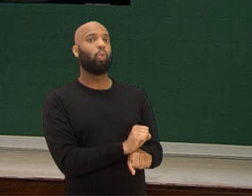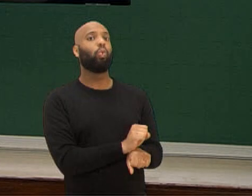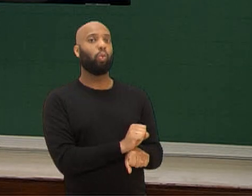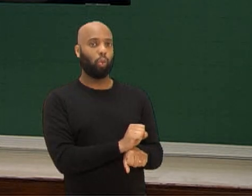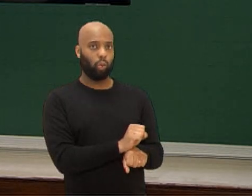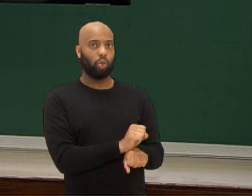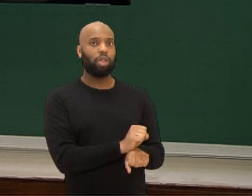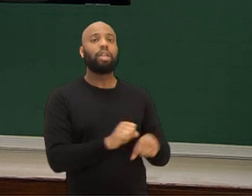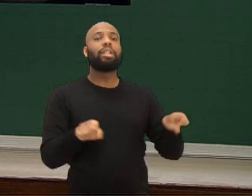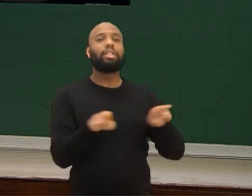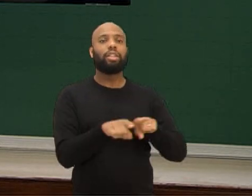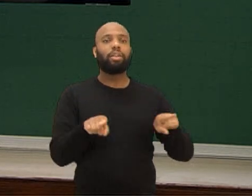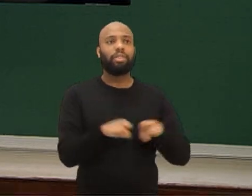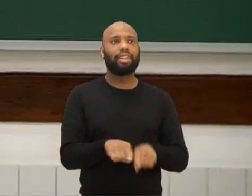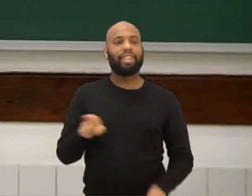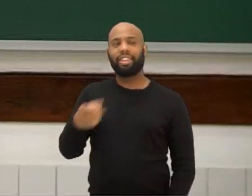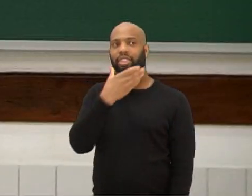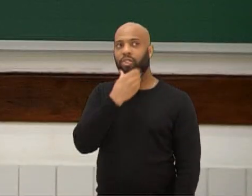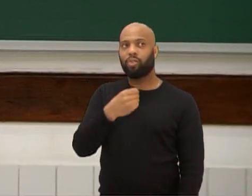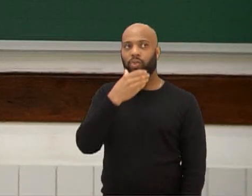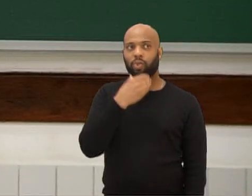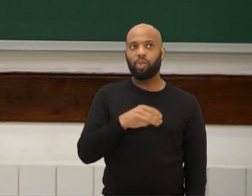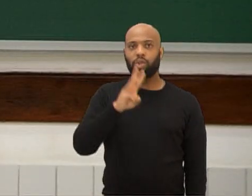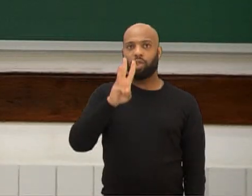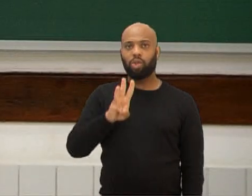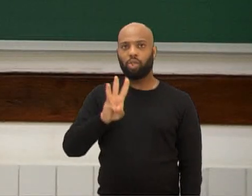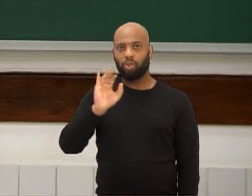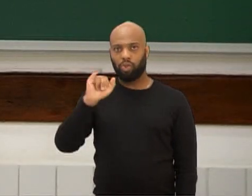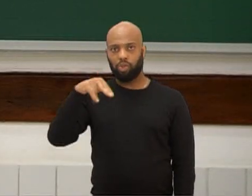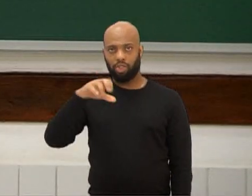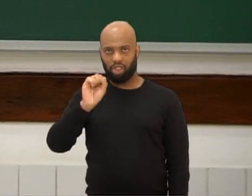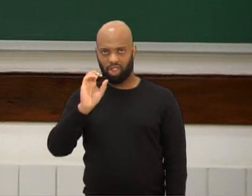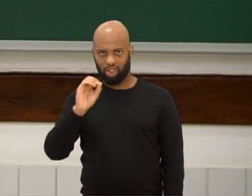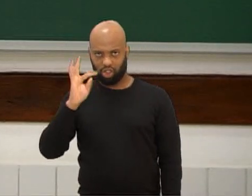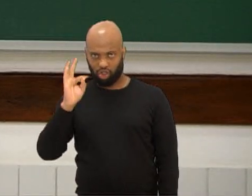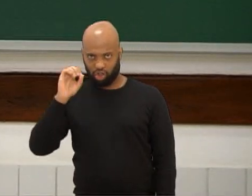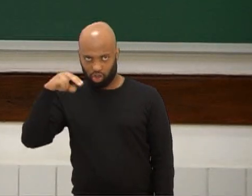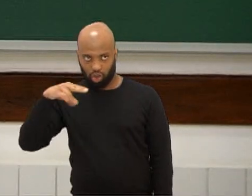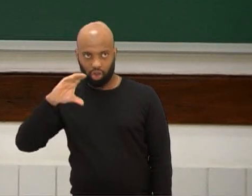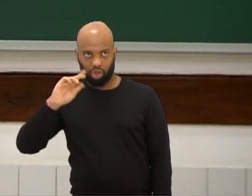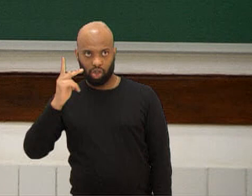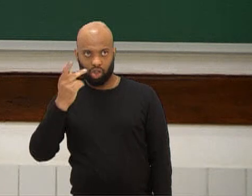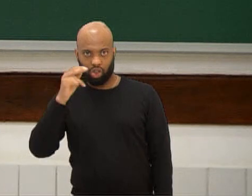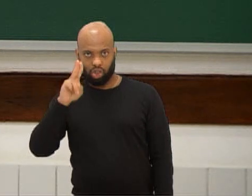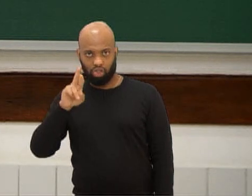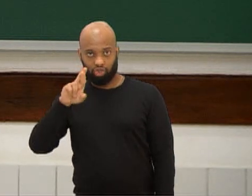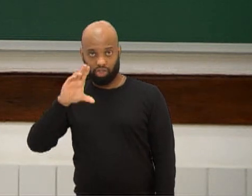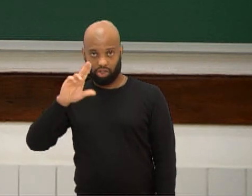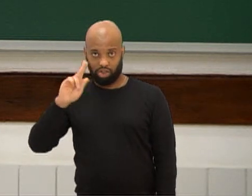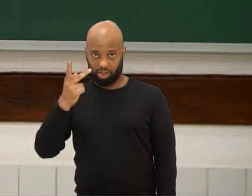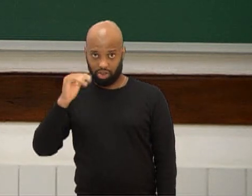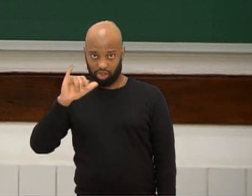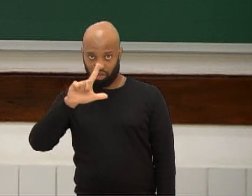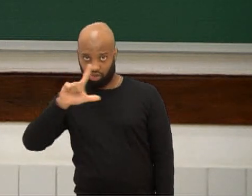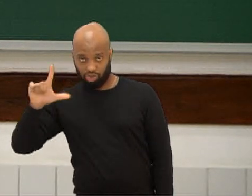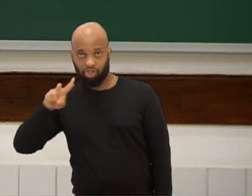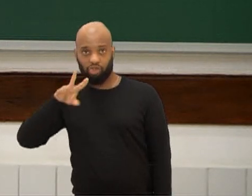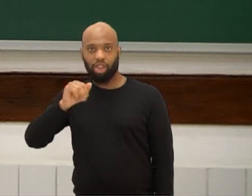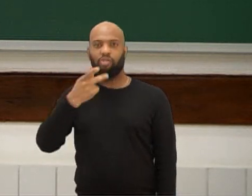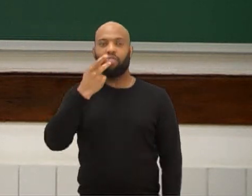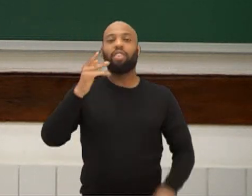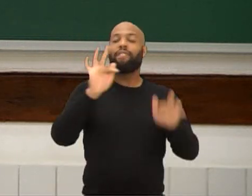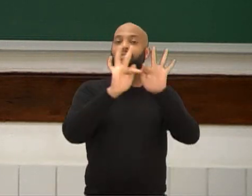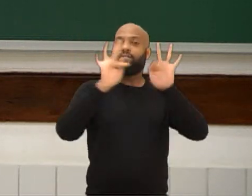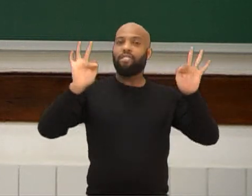E o Winston Churchill, nesse exato momento, ele vai proferir uma das frases